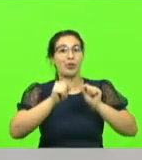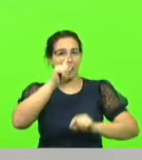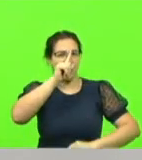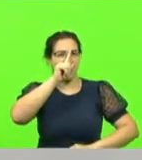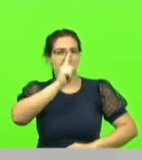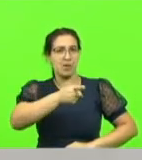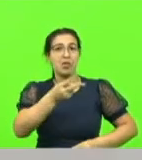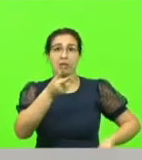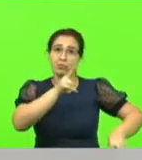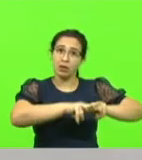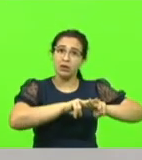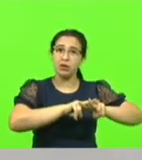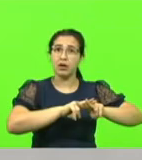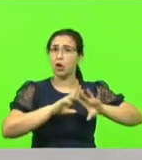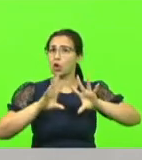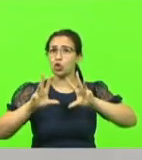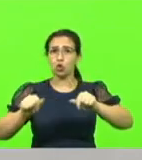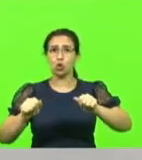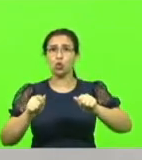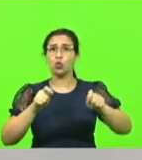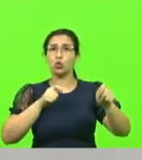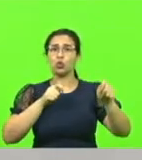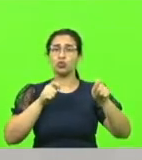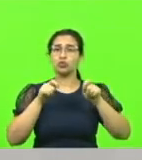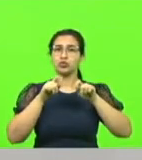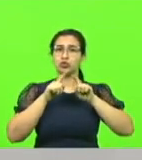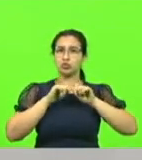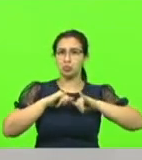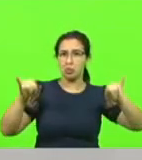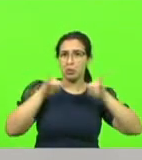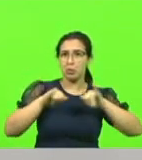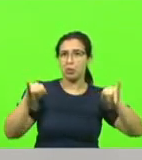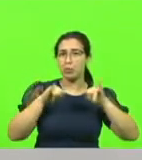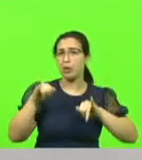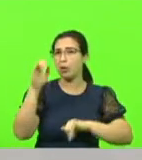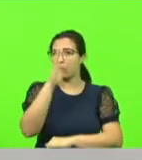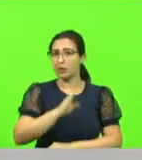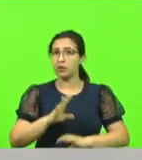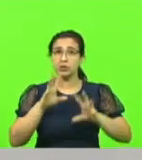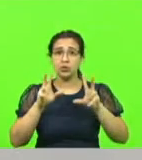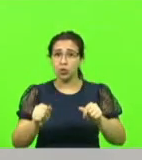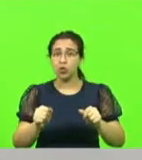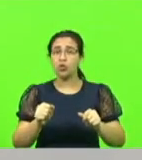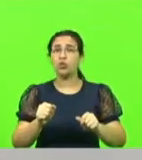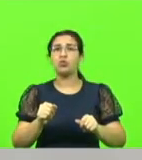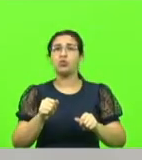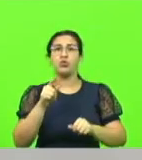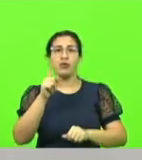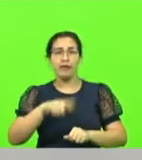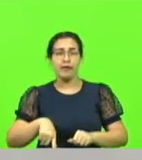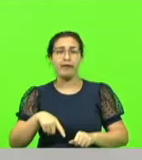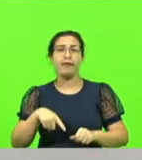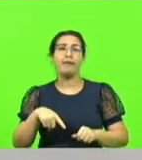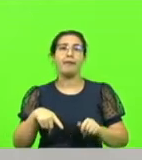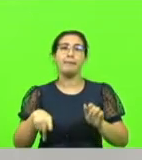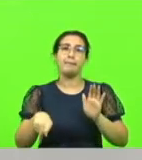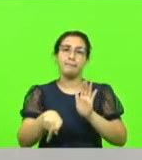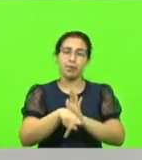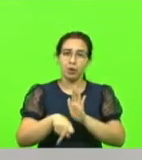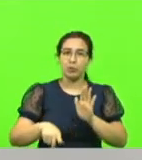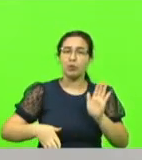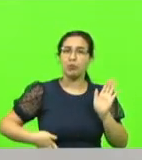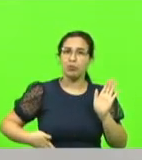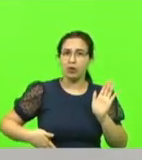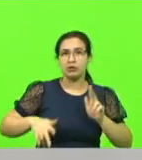redes, deputado Ricardo, rede nacional, falando que offshore é coisa de bandido? A abertura